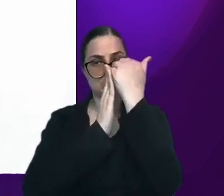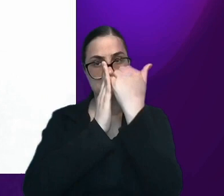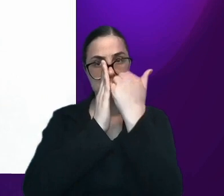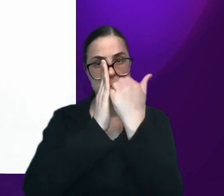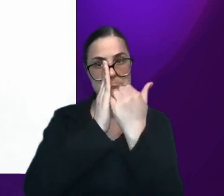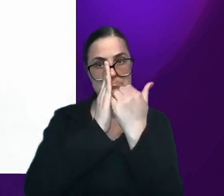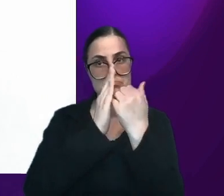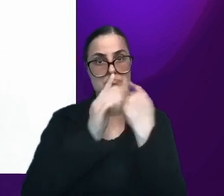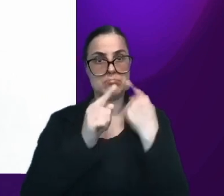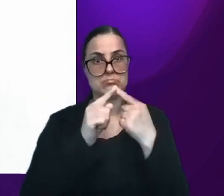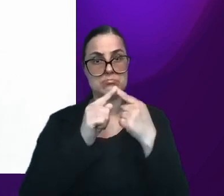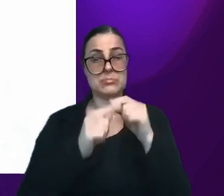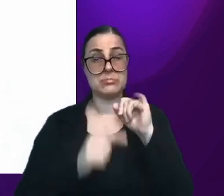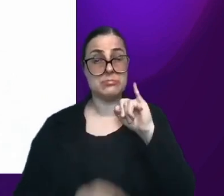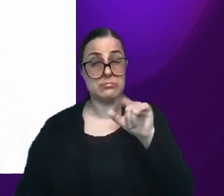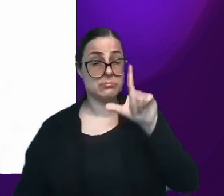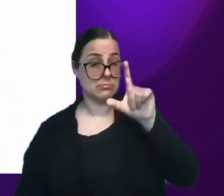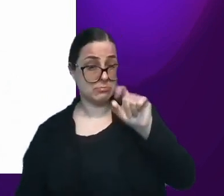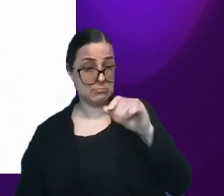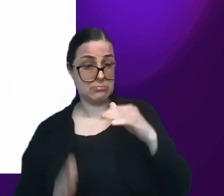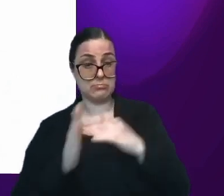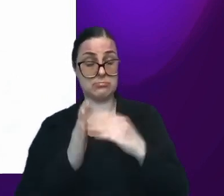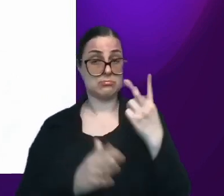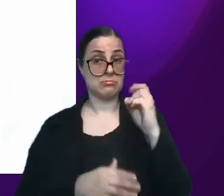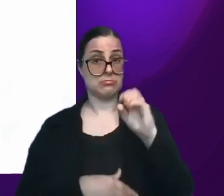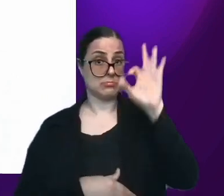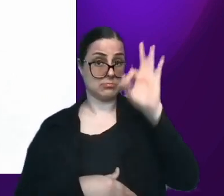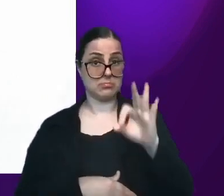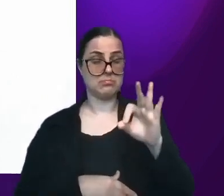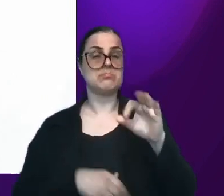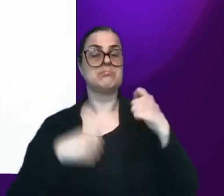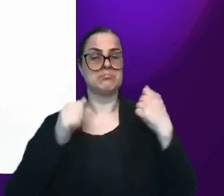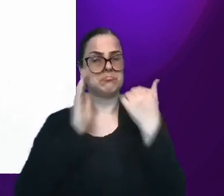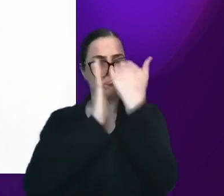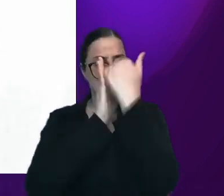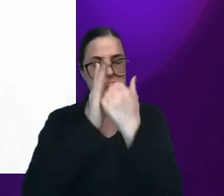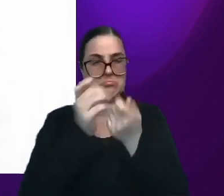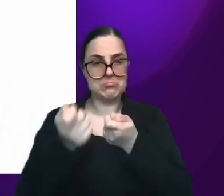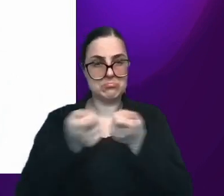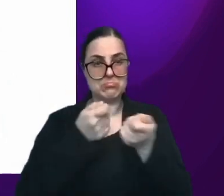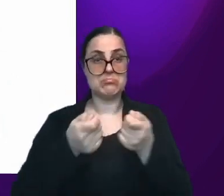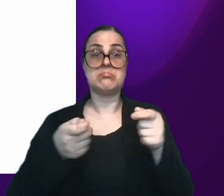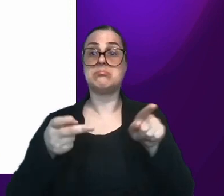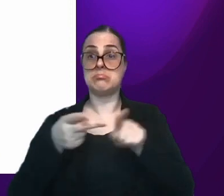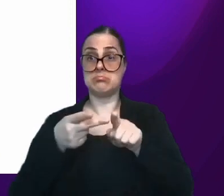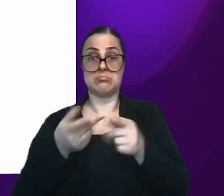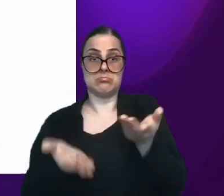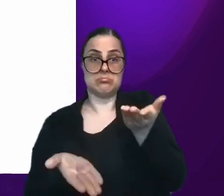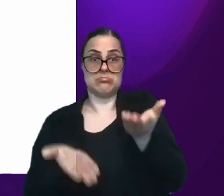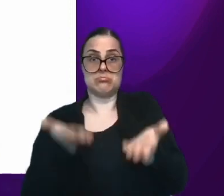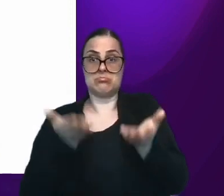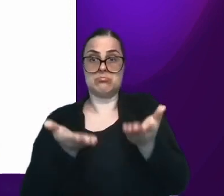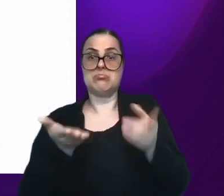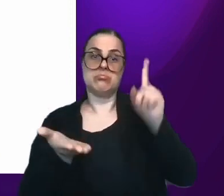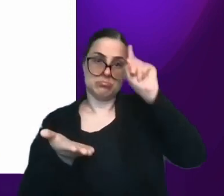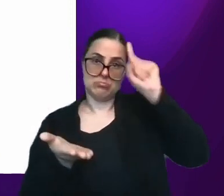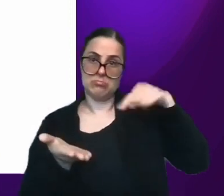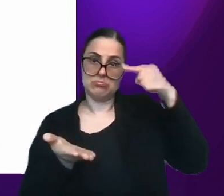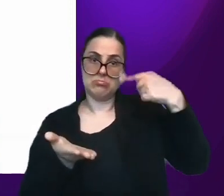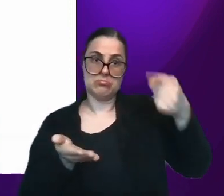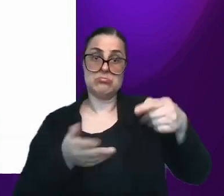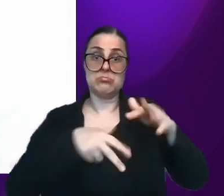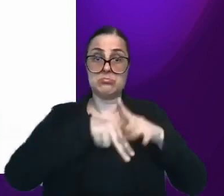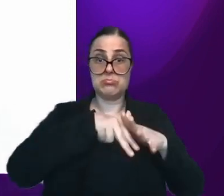20%. Avaliação diária do balanço do paciente, dos status hemodinâmicos, que vai indicar a modalidade,